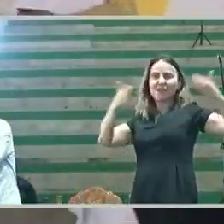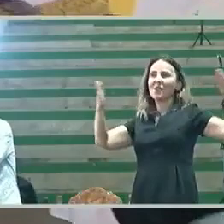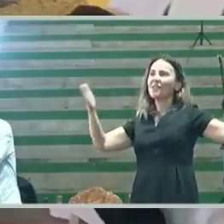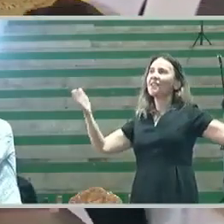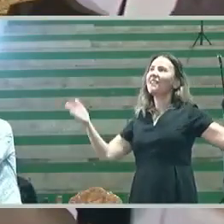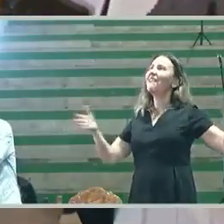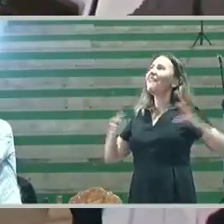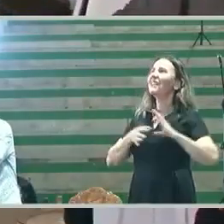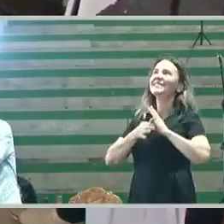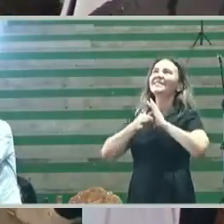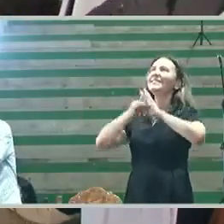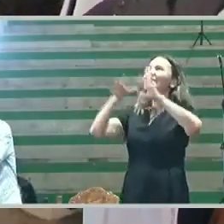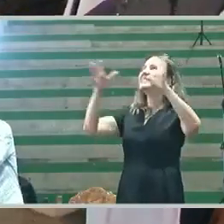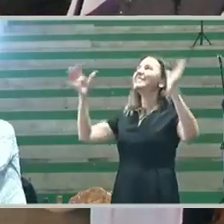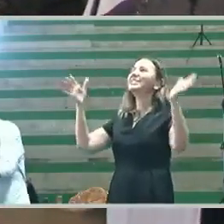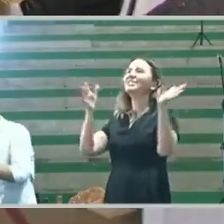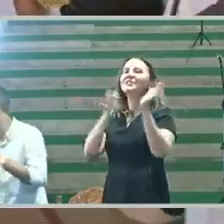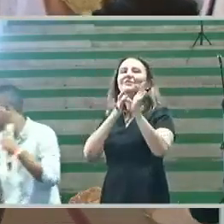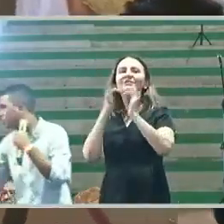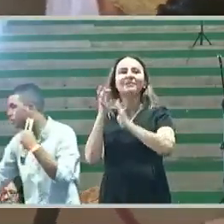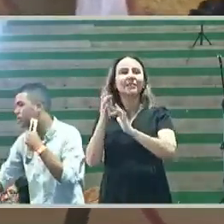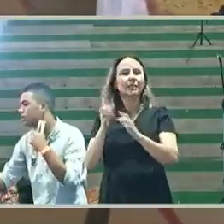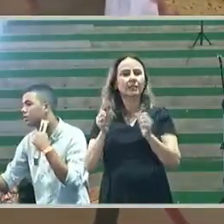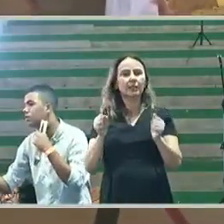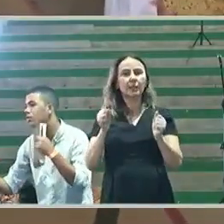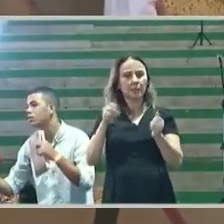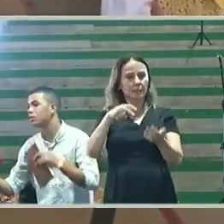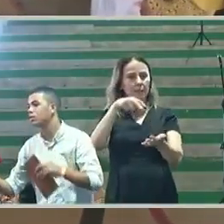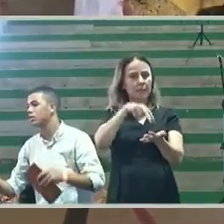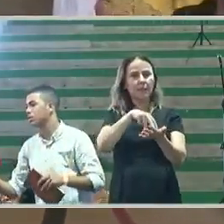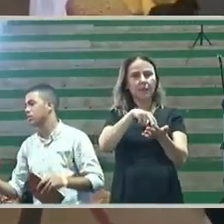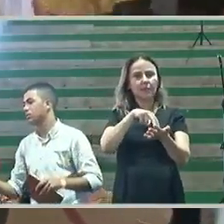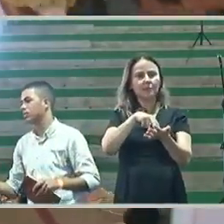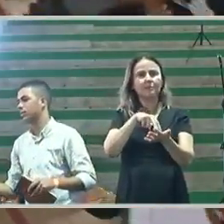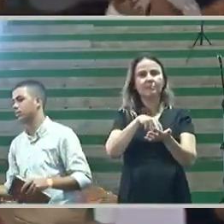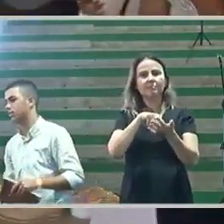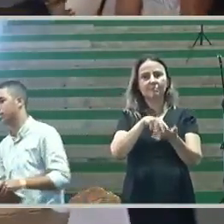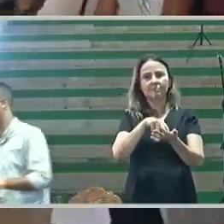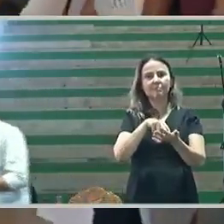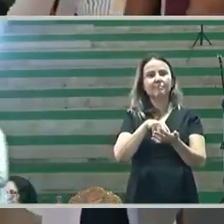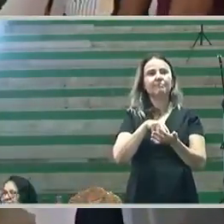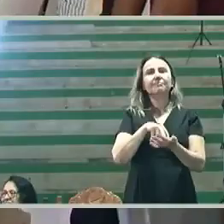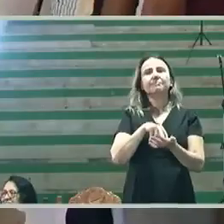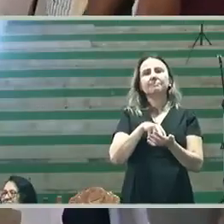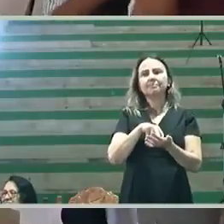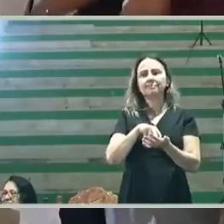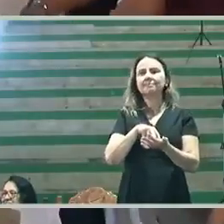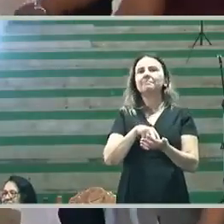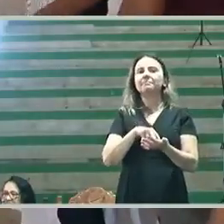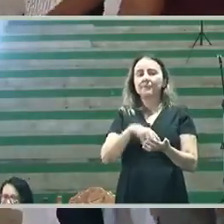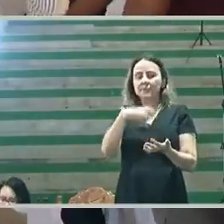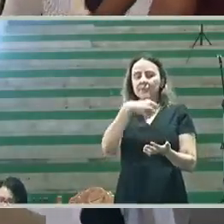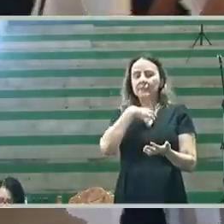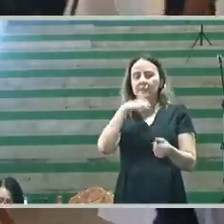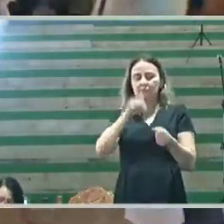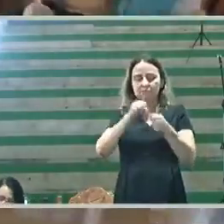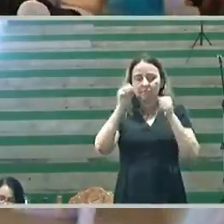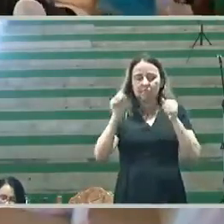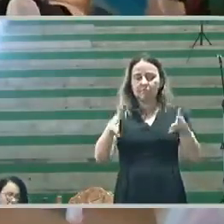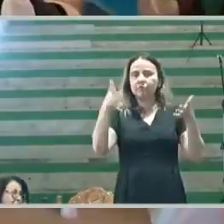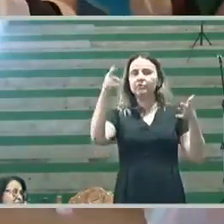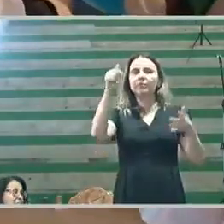Você pode ficar, pode colocar de pé, pastor, pode. Fica de pé pra gente adorar. Eu tô sentindo que vai ter milagre aqui.